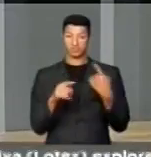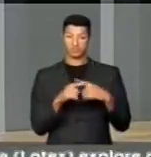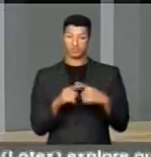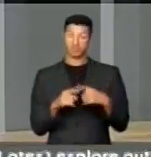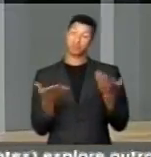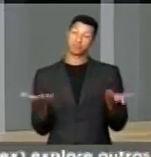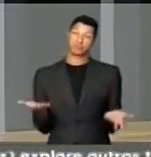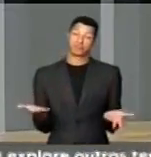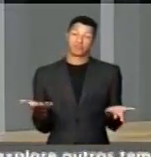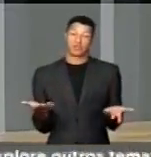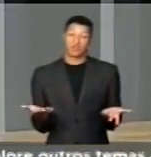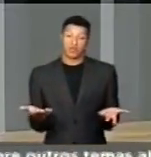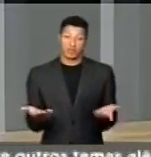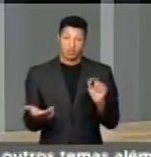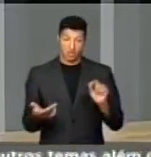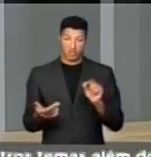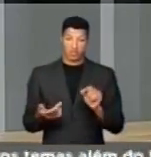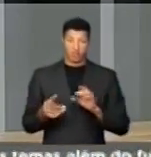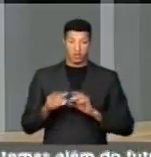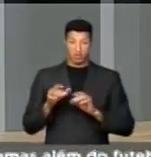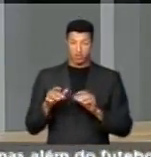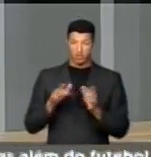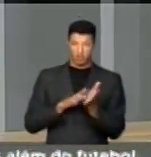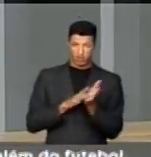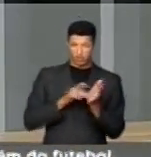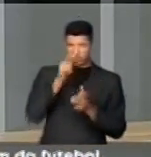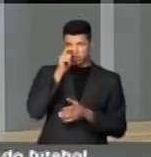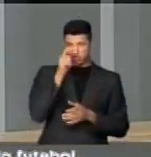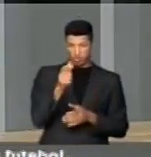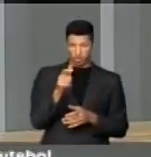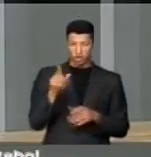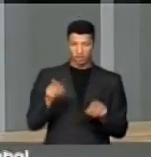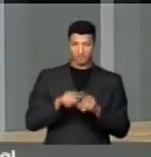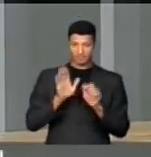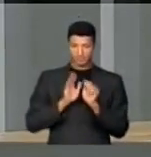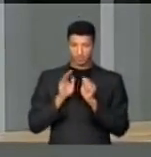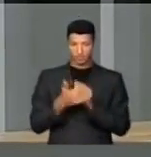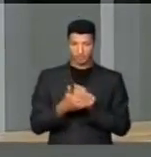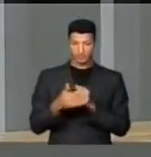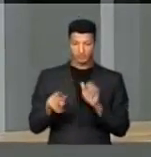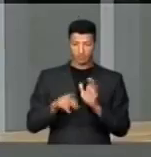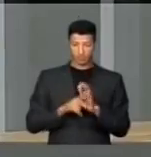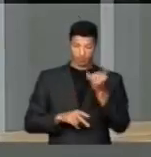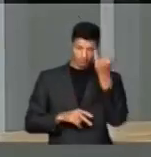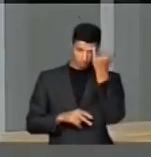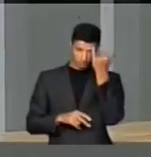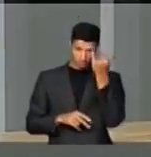porque, obviamente, que perniciosos interesses se escondem por trás dessa